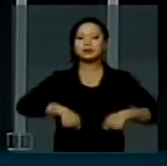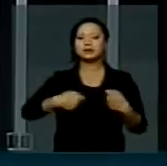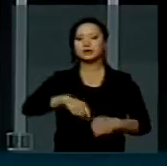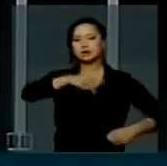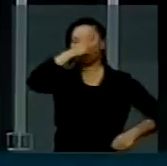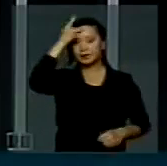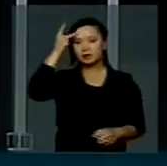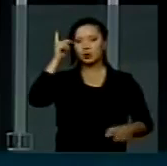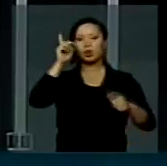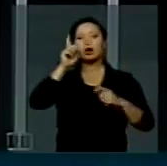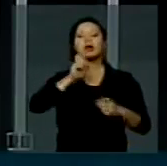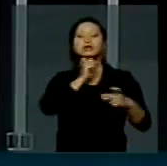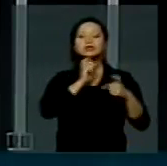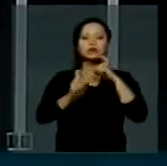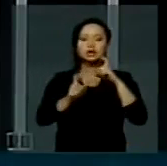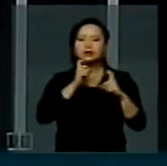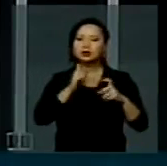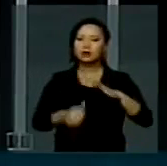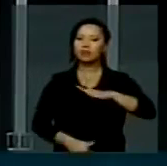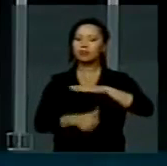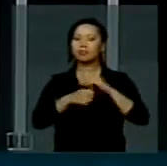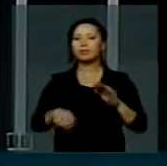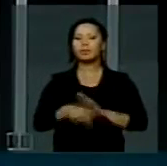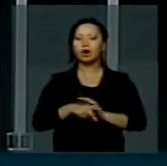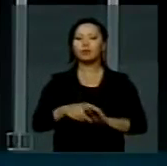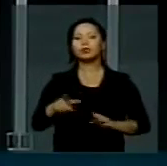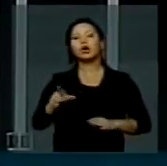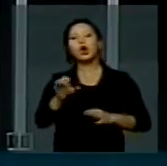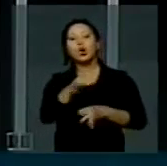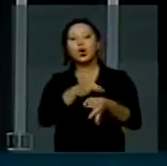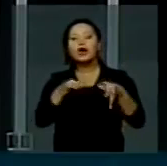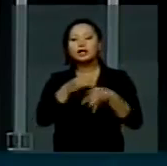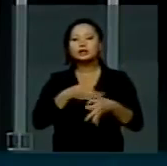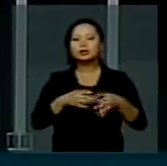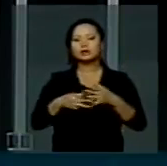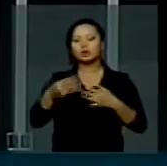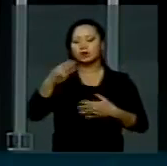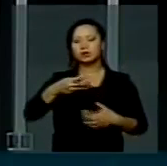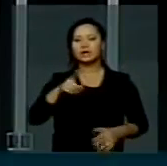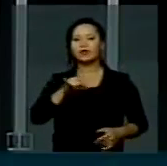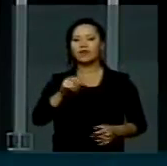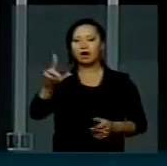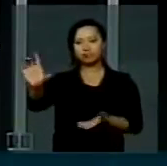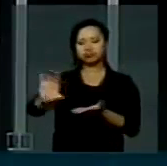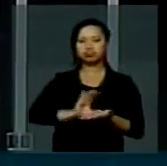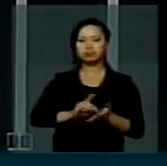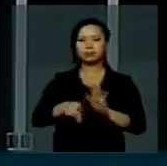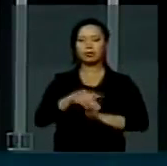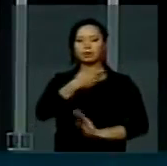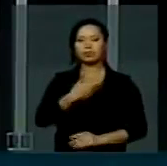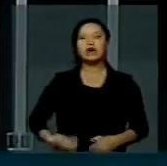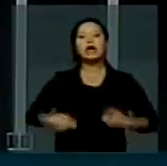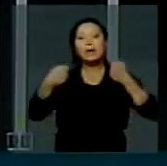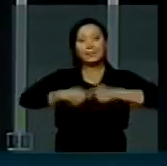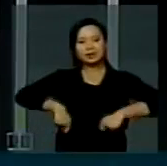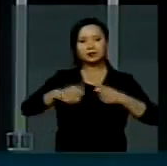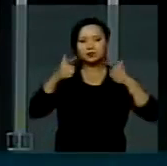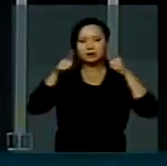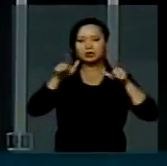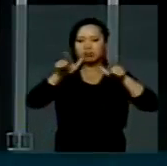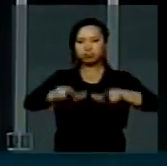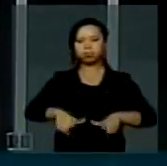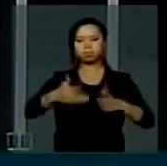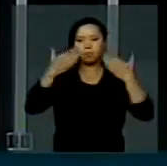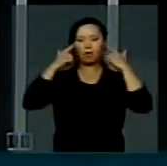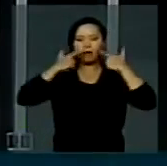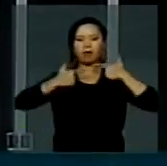dessas organizações de terceiro setor que venham receber recursos do governo federal também tenham uma postura ilibada